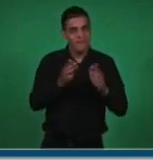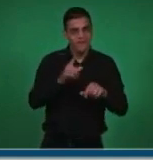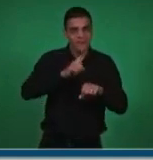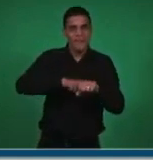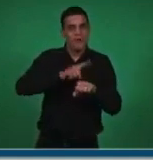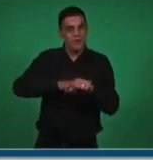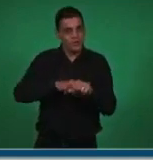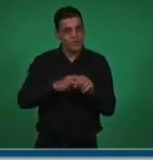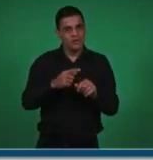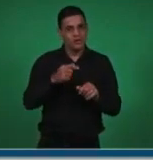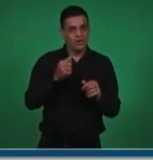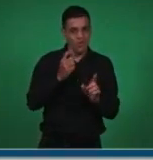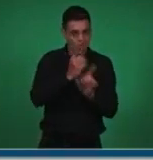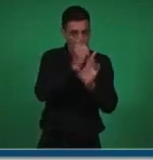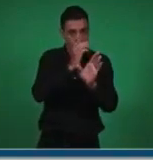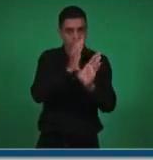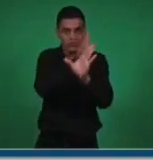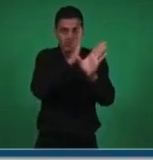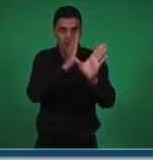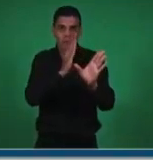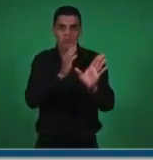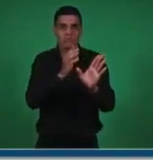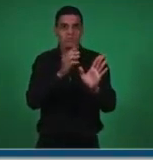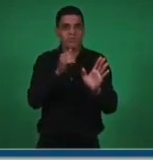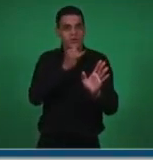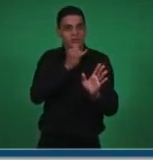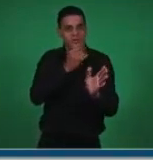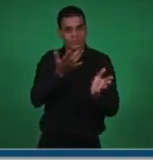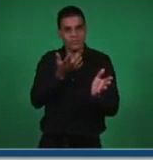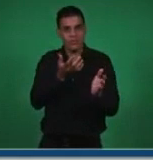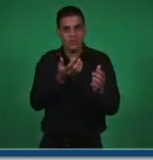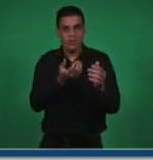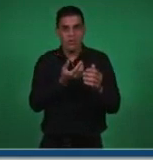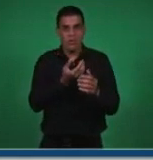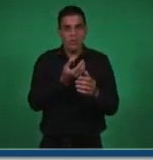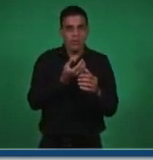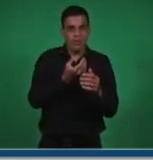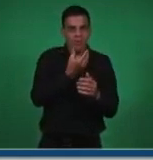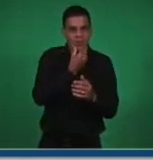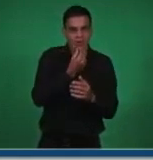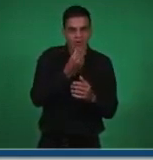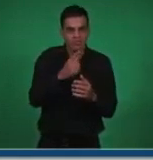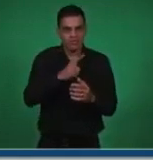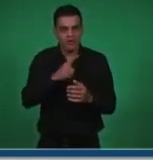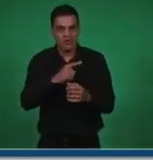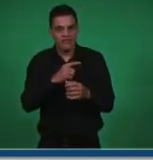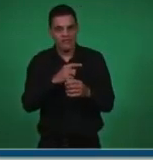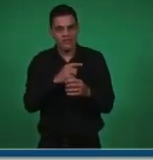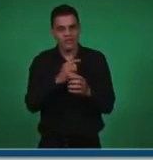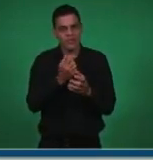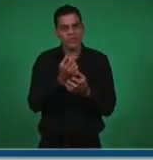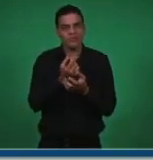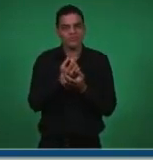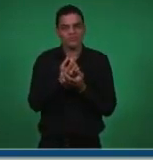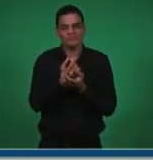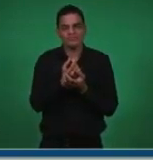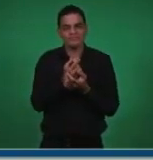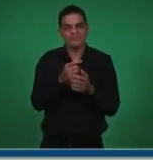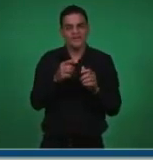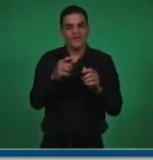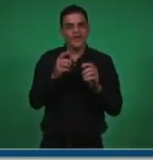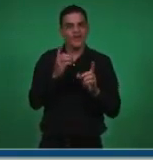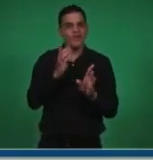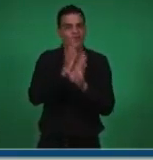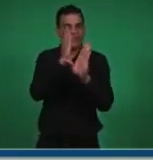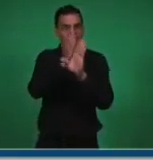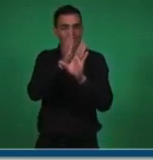Piltdown, em que durante muitos anos foi tido como uma prova de que o homem era resultado de uma